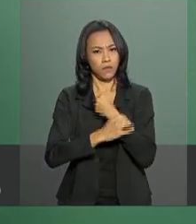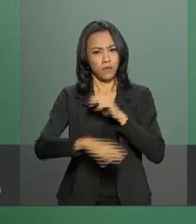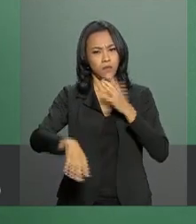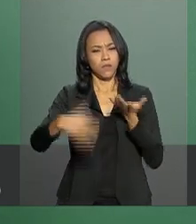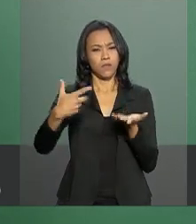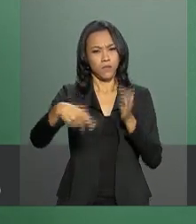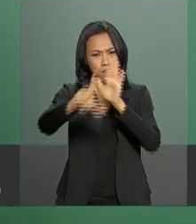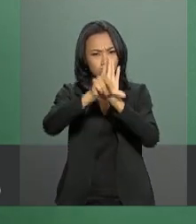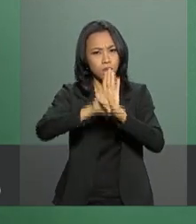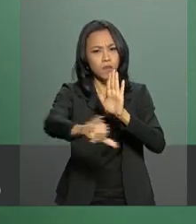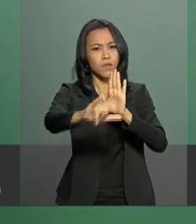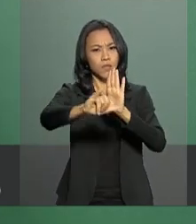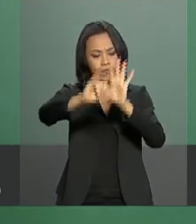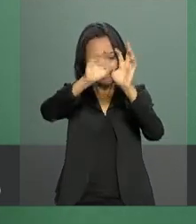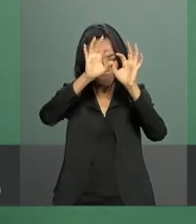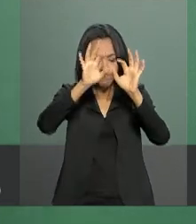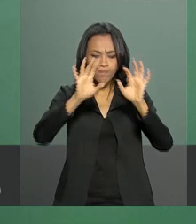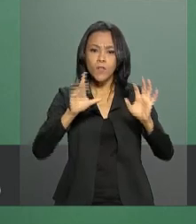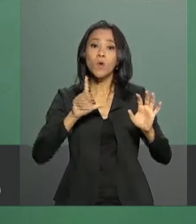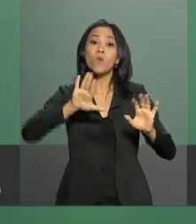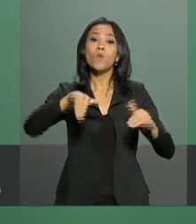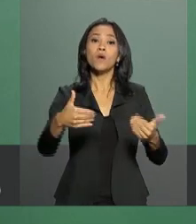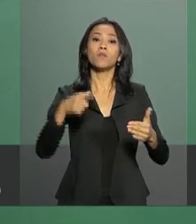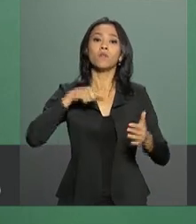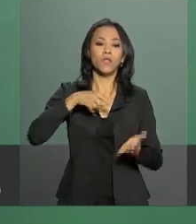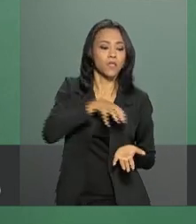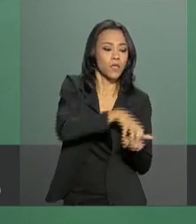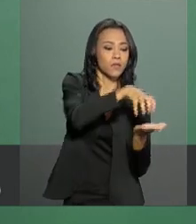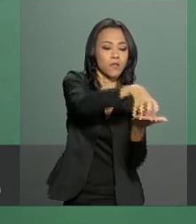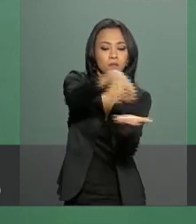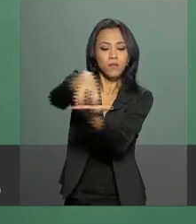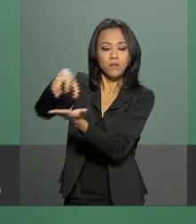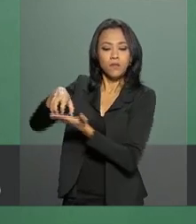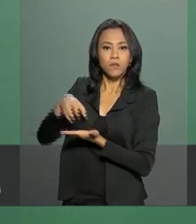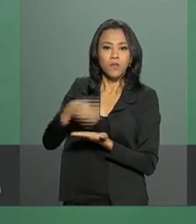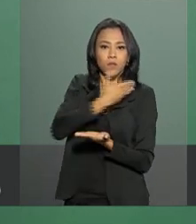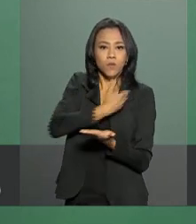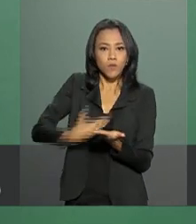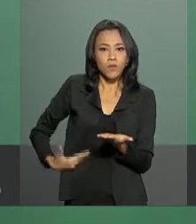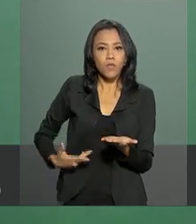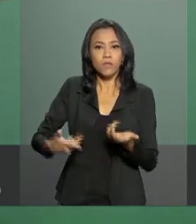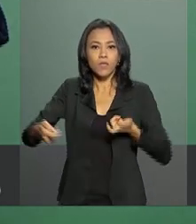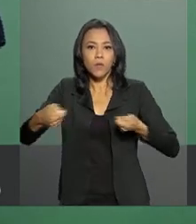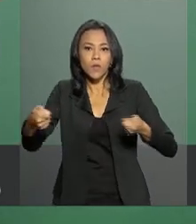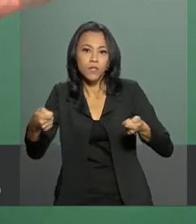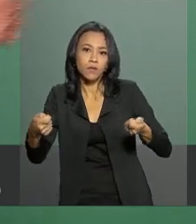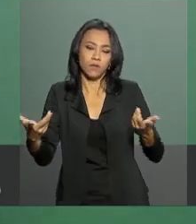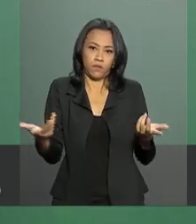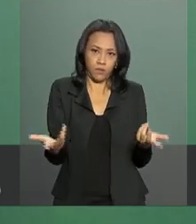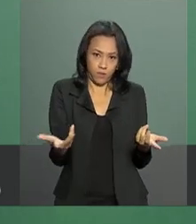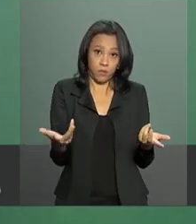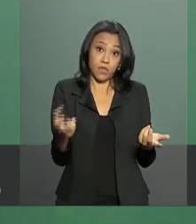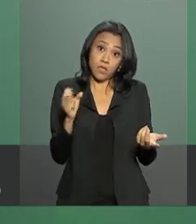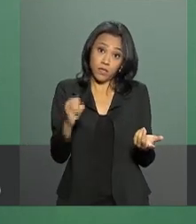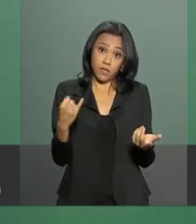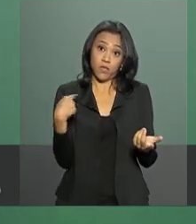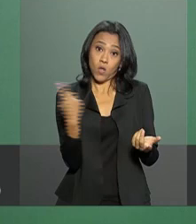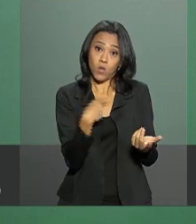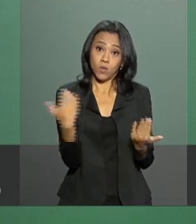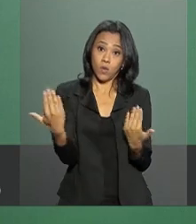definitiva quando ele tem instituições solidificadas consolidadas se nós formos comparar